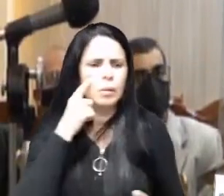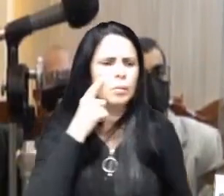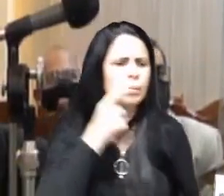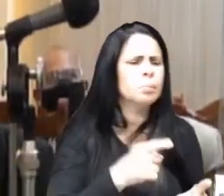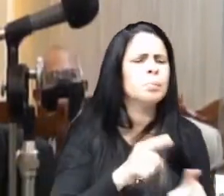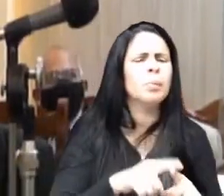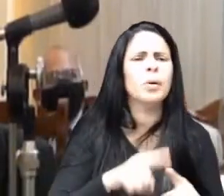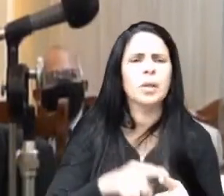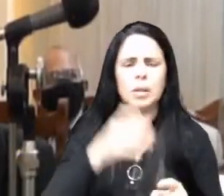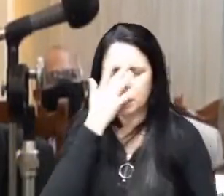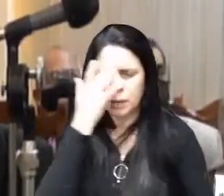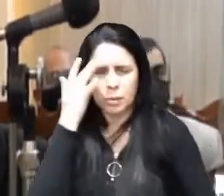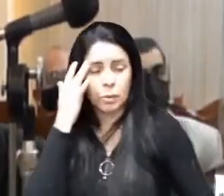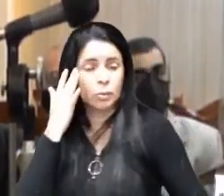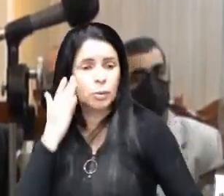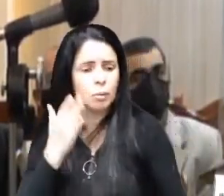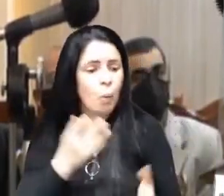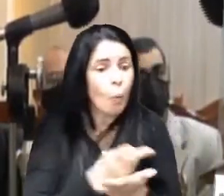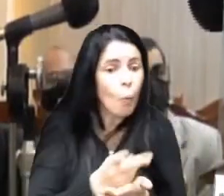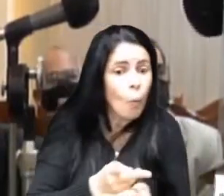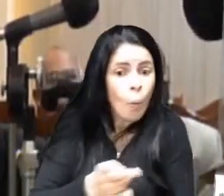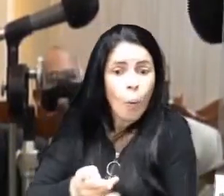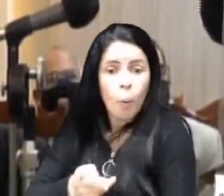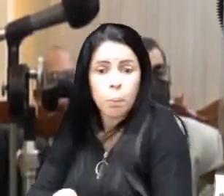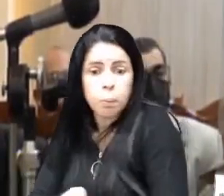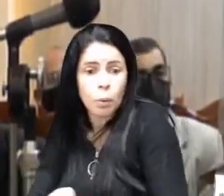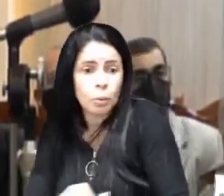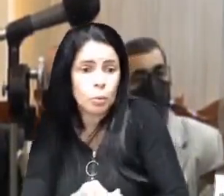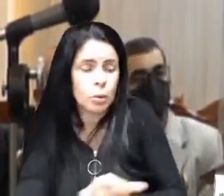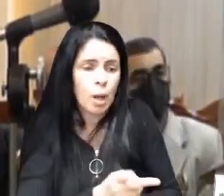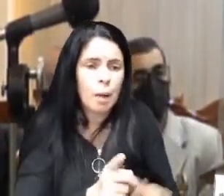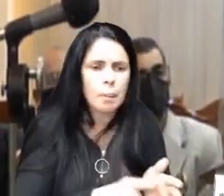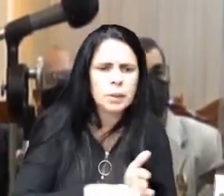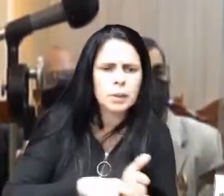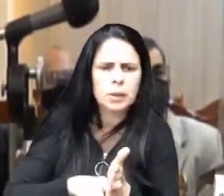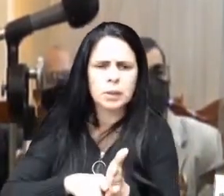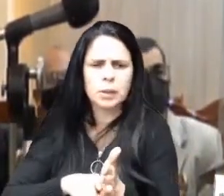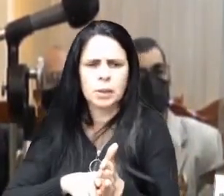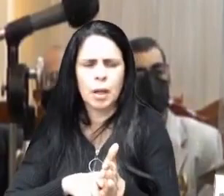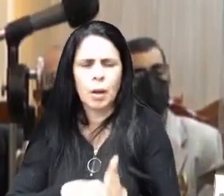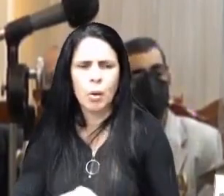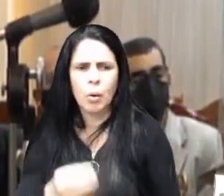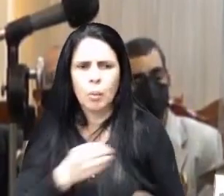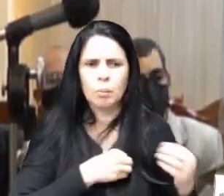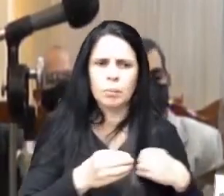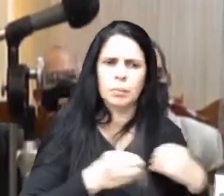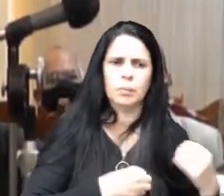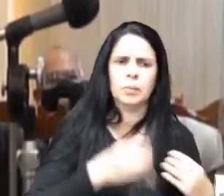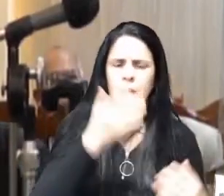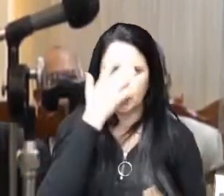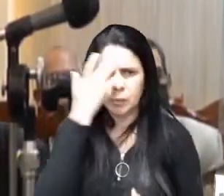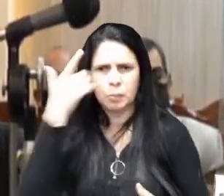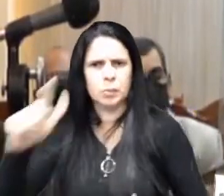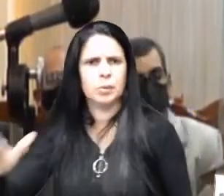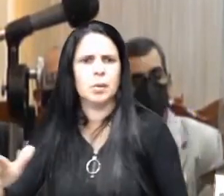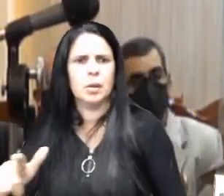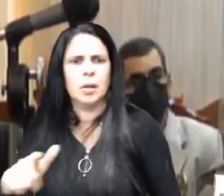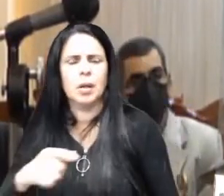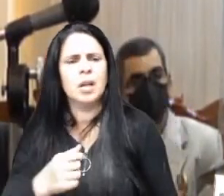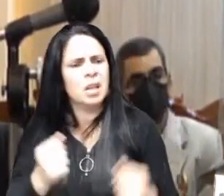um pecado de alguém, e faz questão de publicar para que o mundo todo saiba que aquilo aconteceu? Por quê?